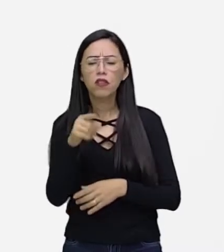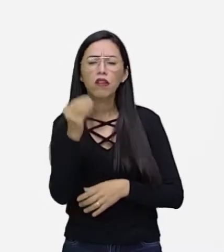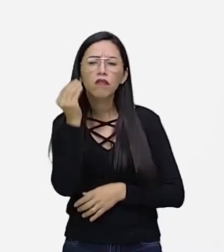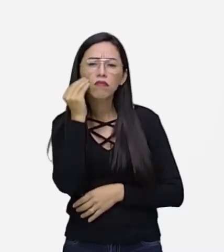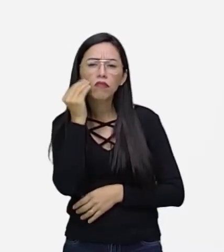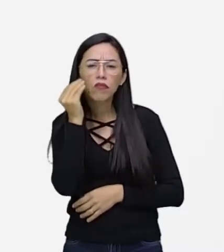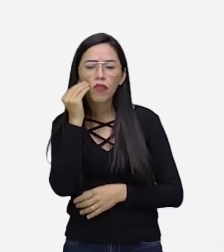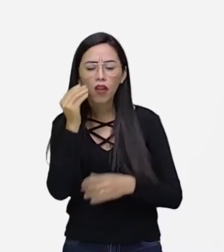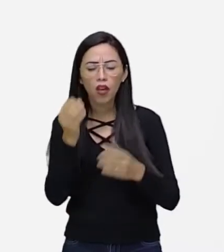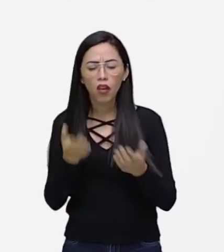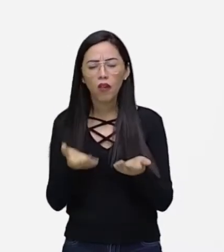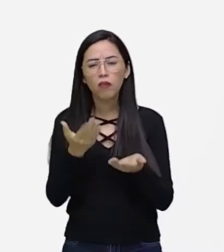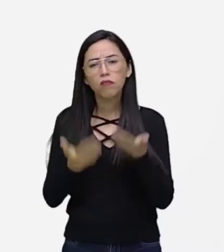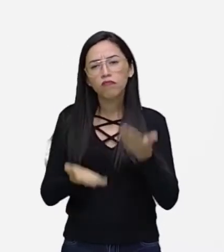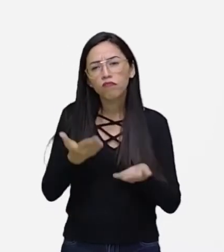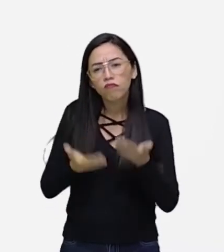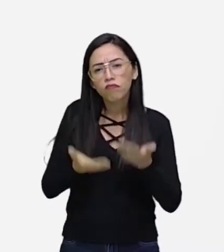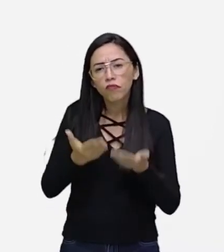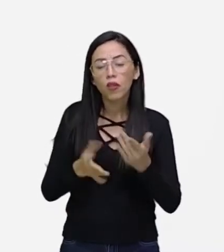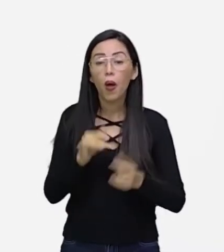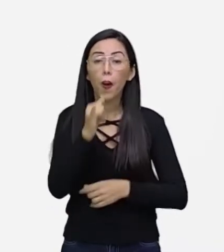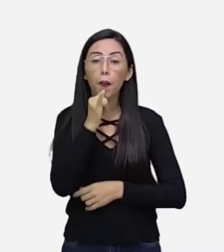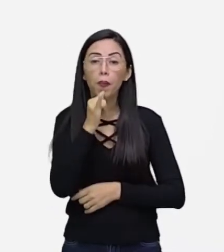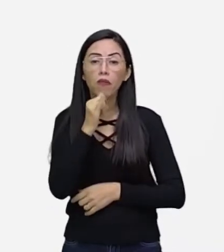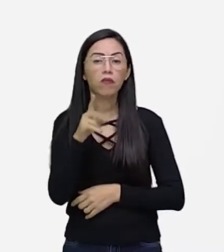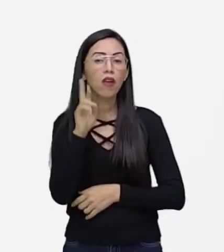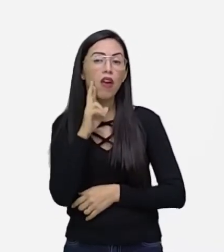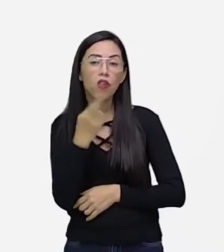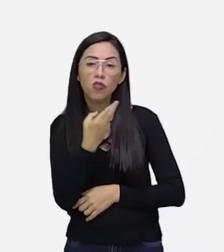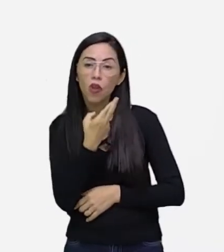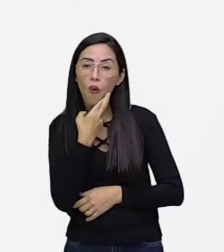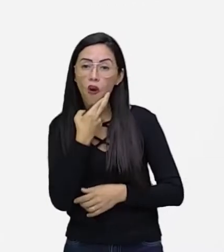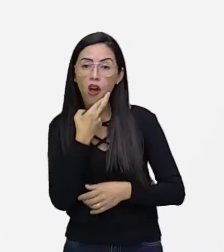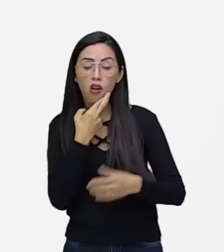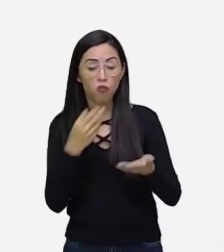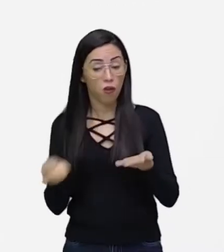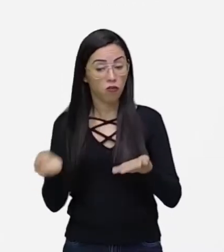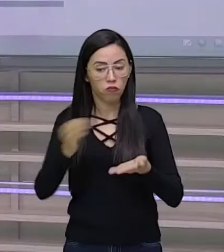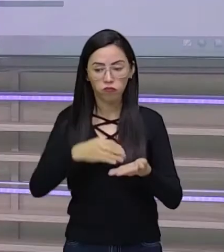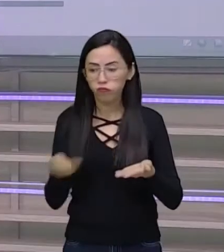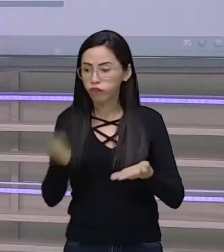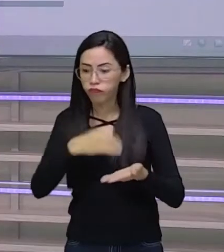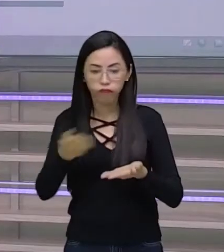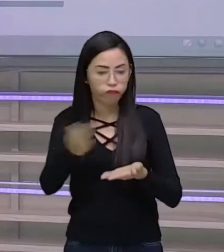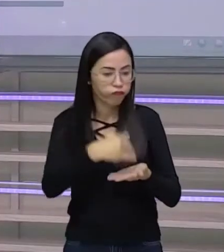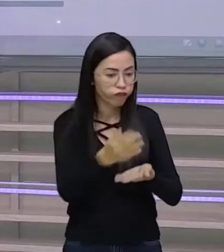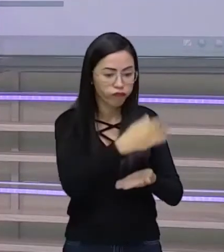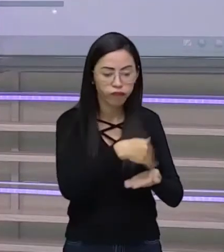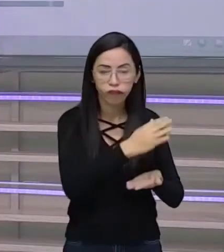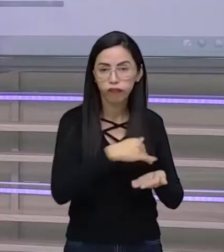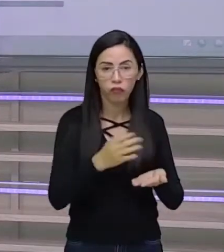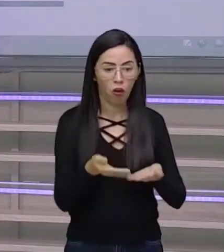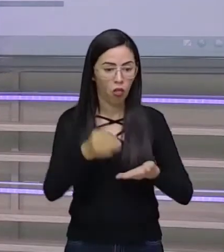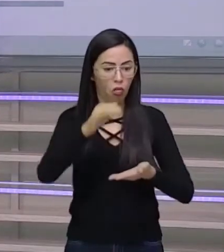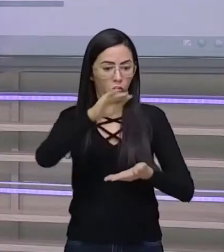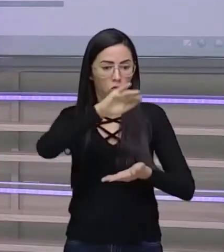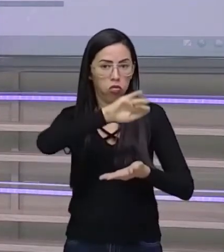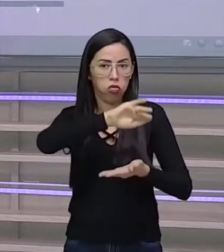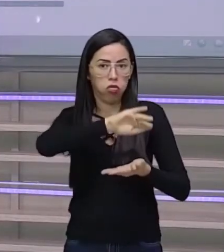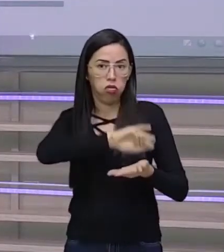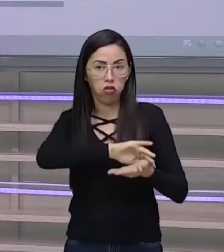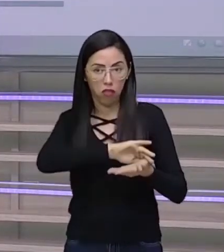não vai no restaurante, coisas gostosas, e você enche o prato, porque você quer todos aqueles doces, todas aquelas frutas, e acaba que o preço